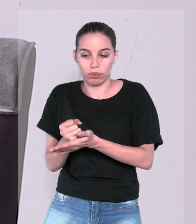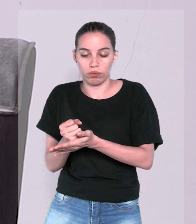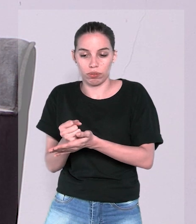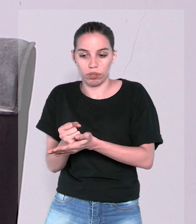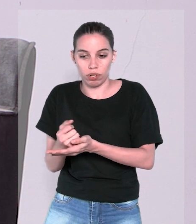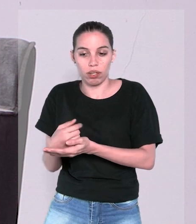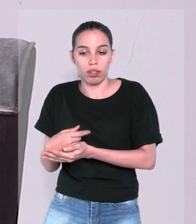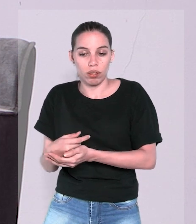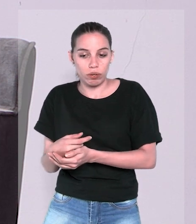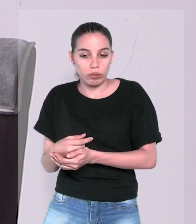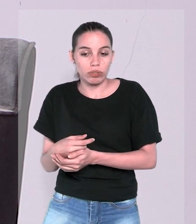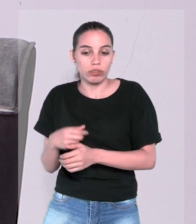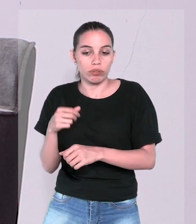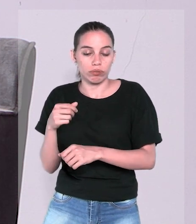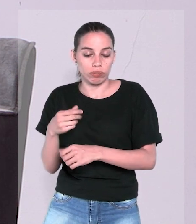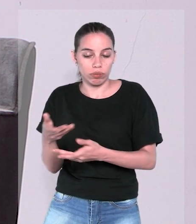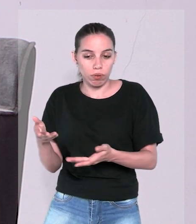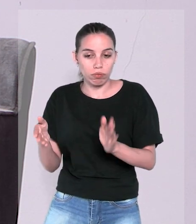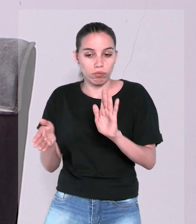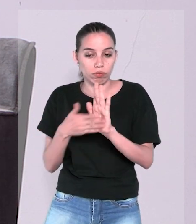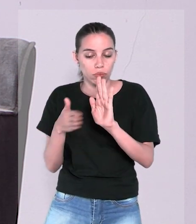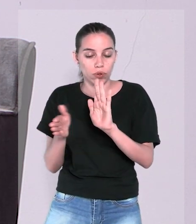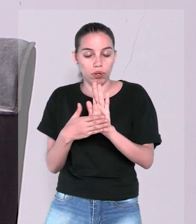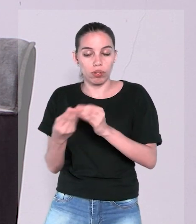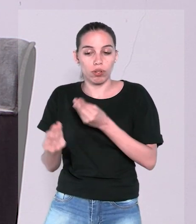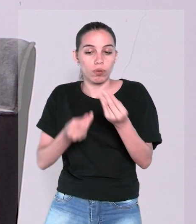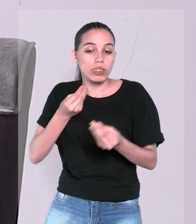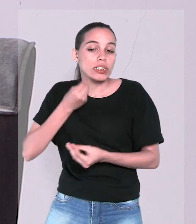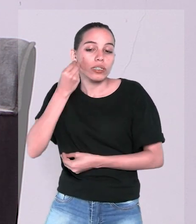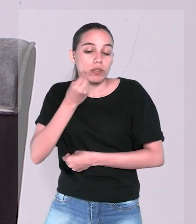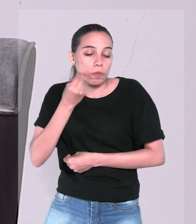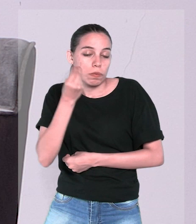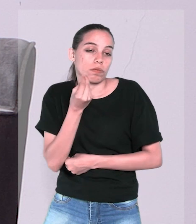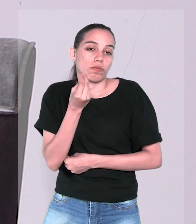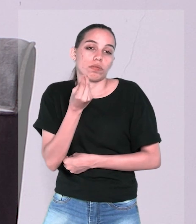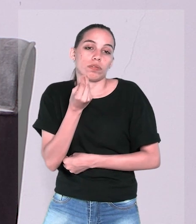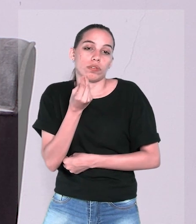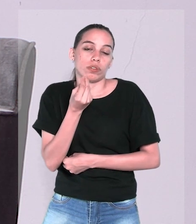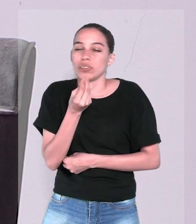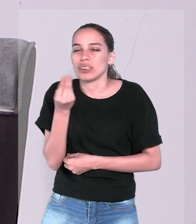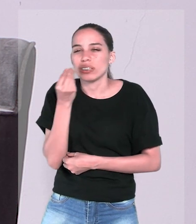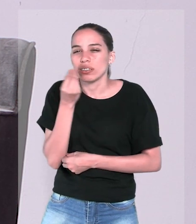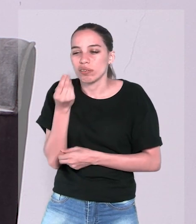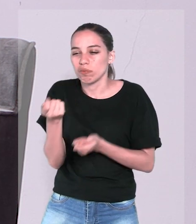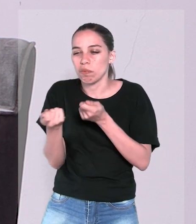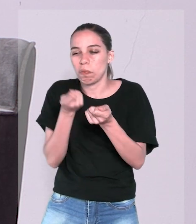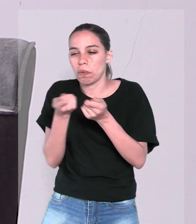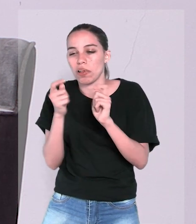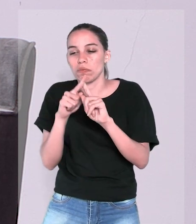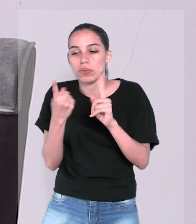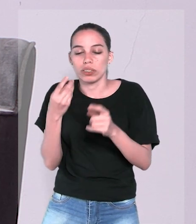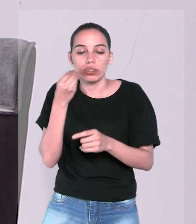precisam fazer duas frentes, formar e cuidar. Eu acredito que isso deva